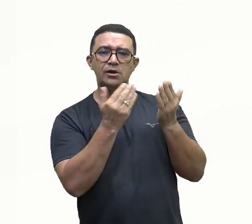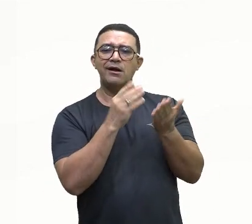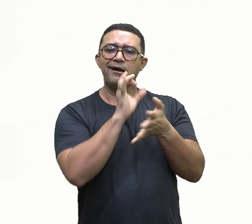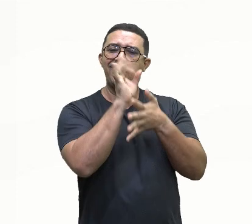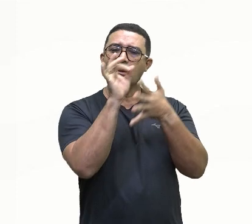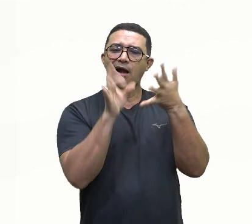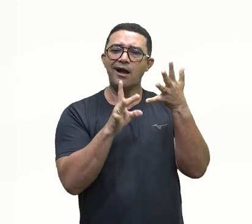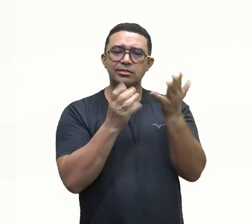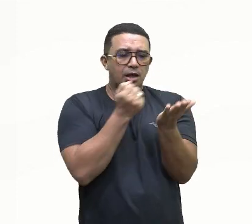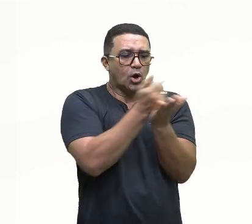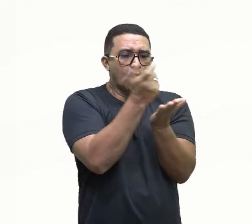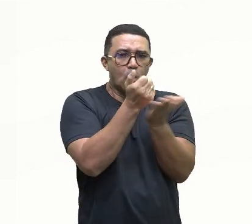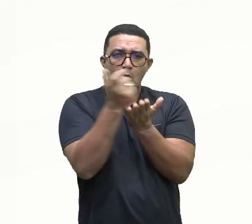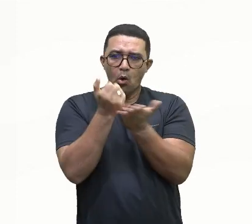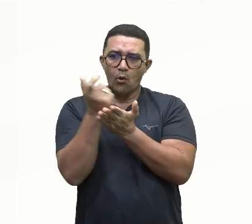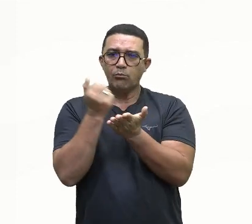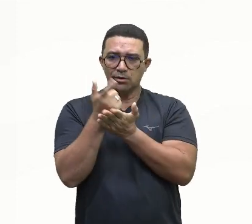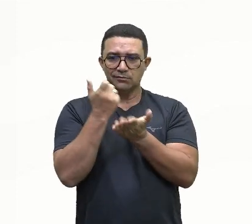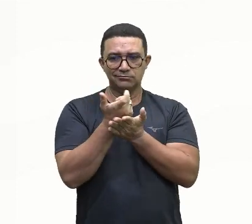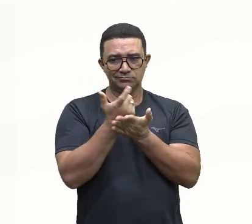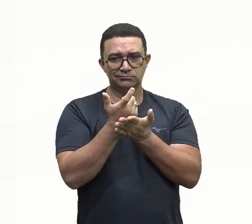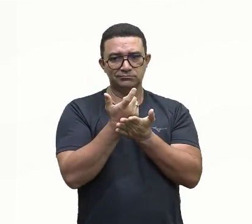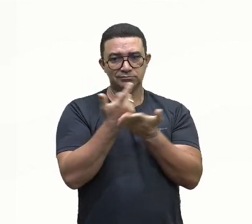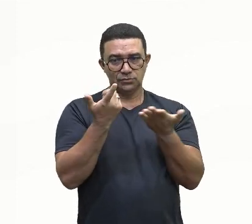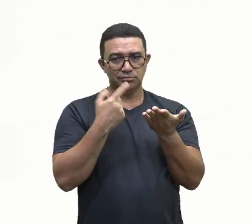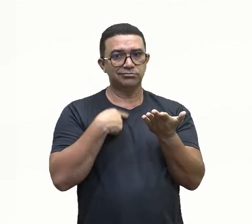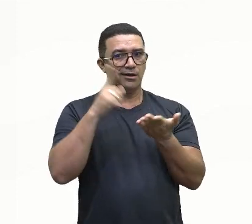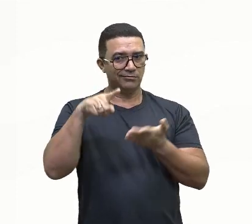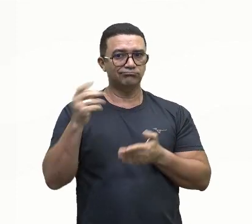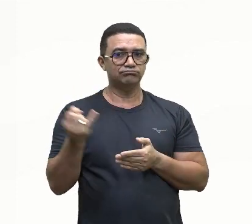feita. Isso tem a ver com a importância.